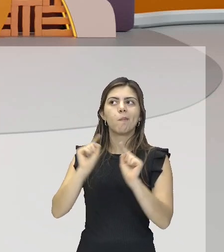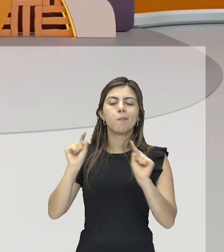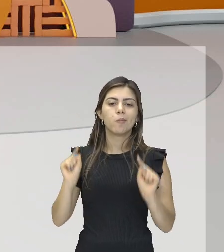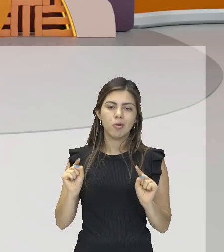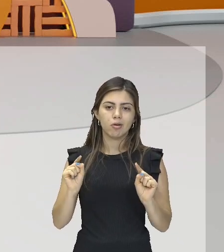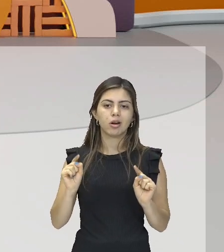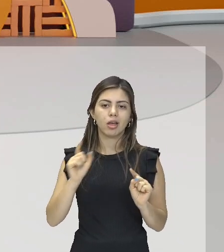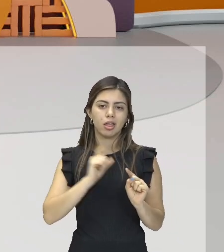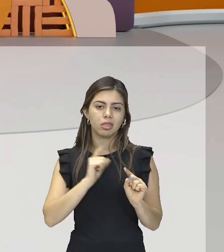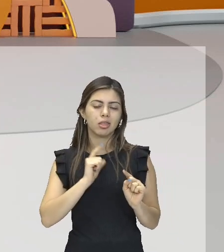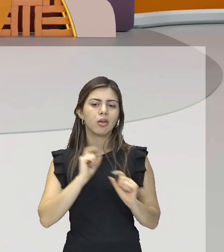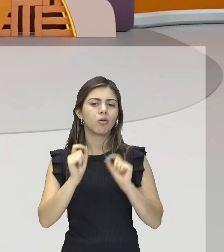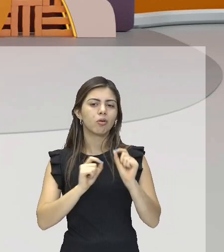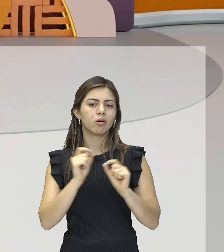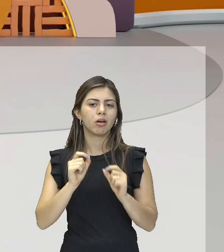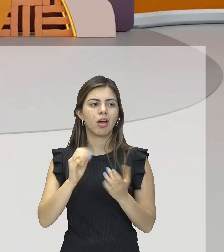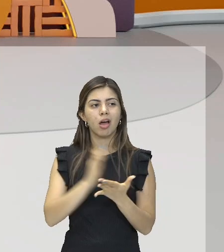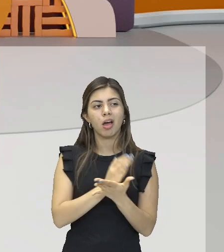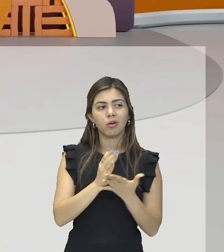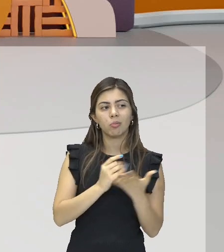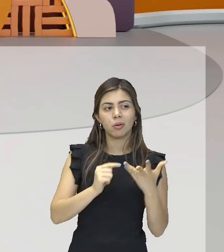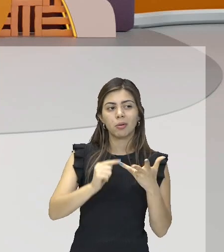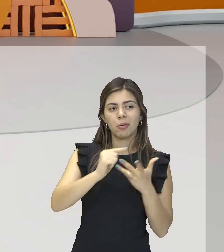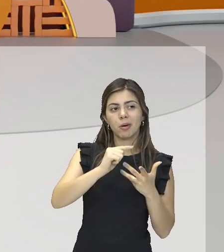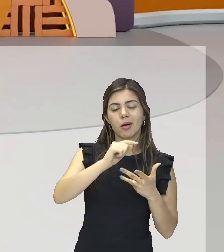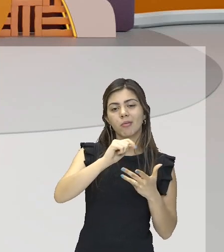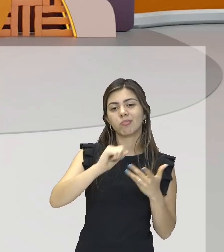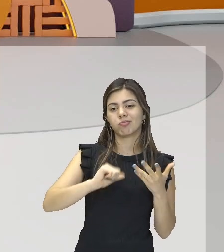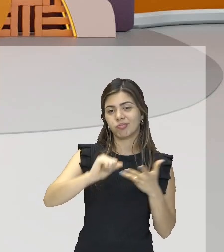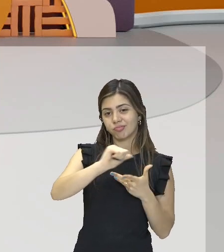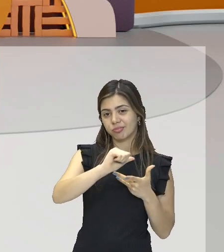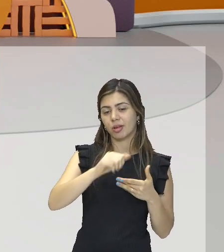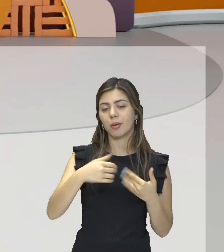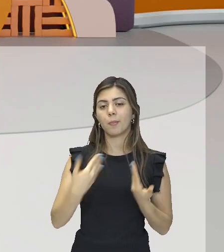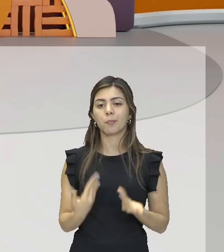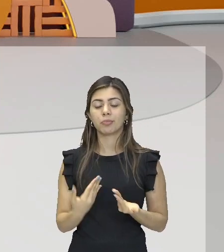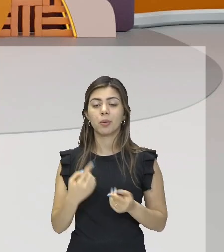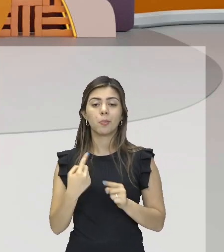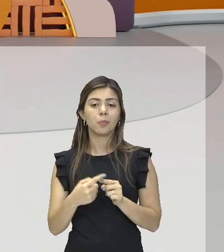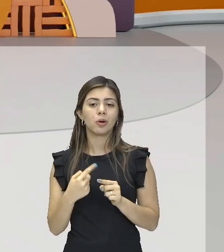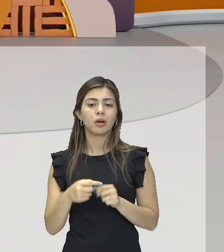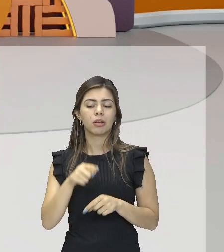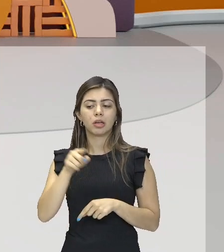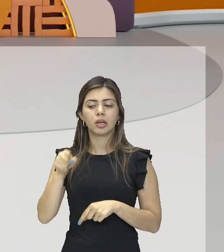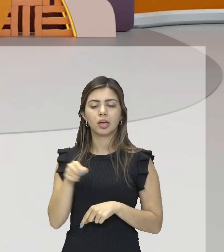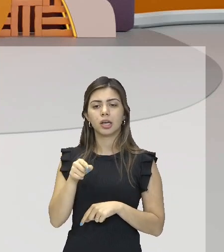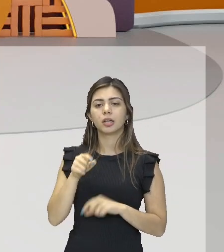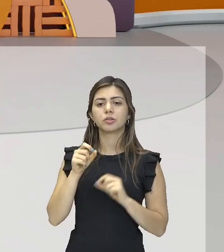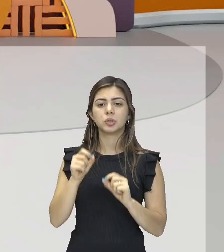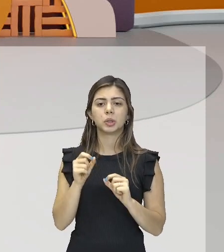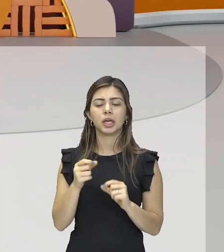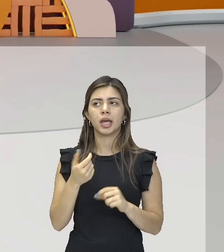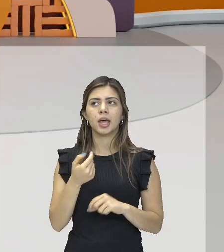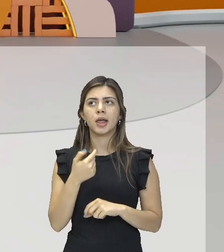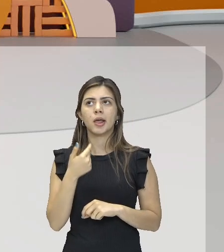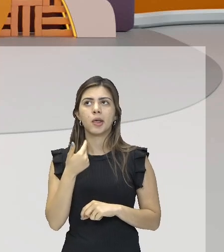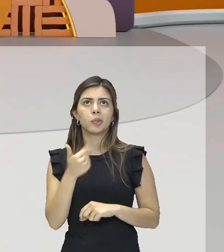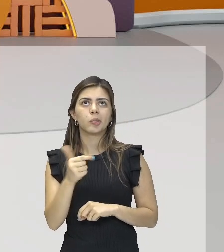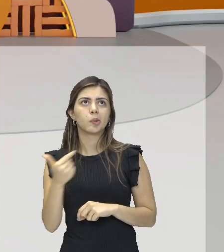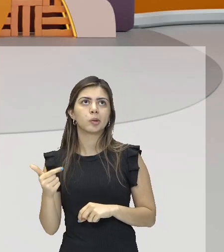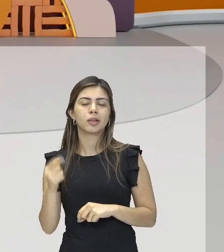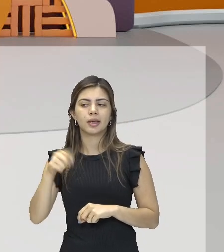vai ter aí alguns malefícios dessa economia, porque não haverá ali a disputa